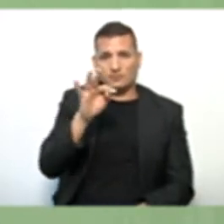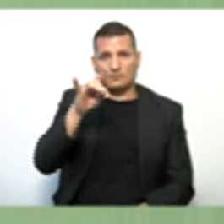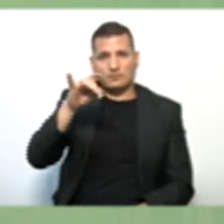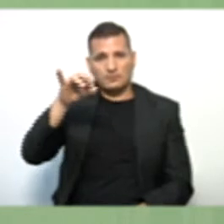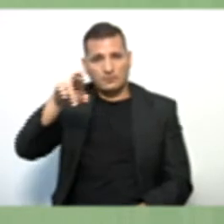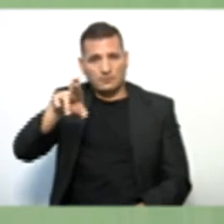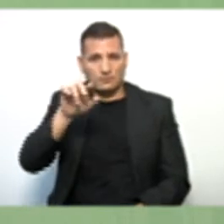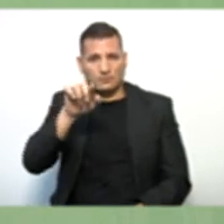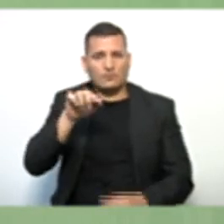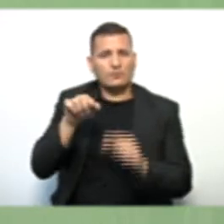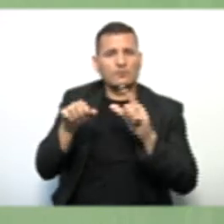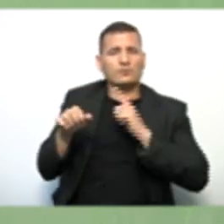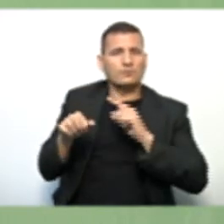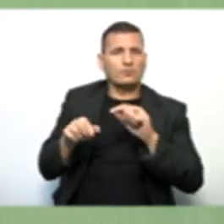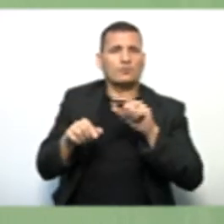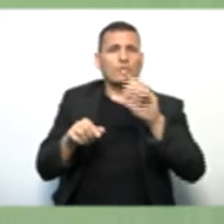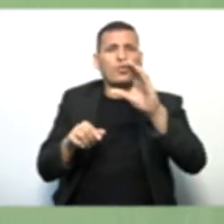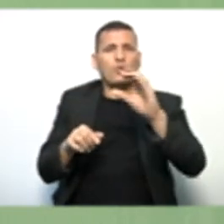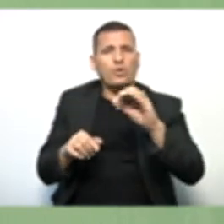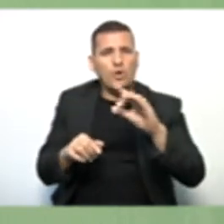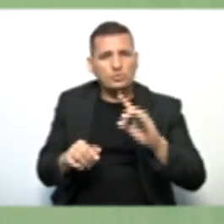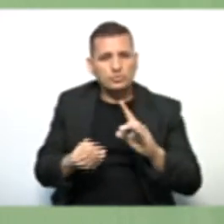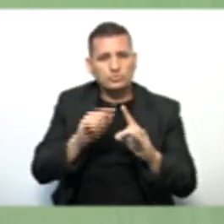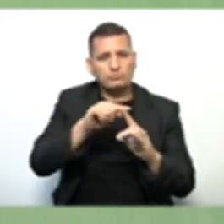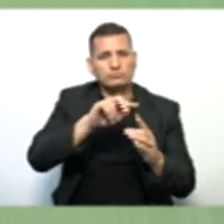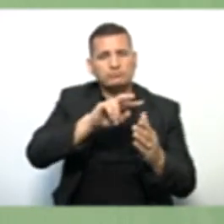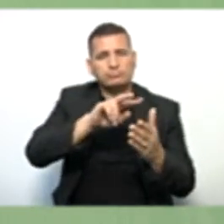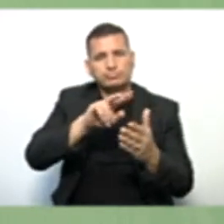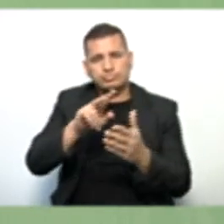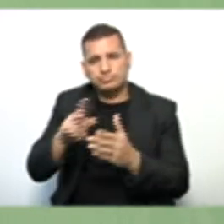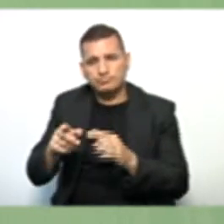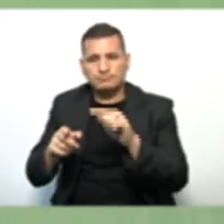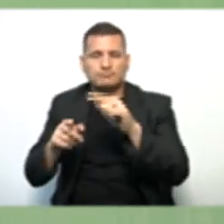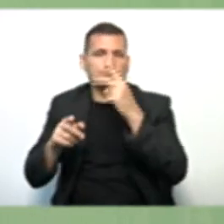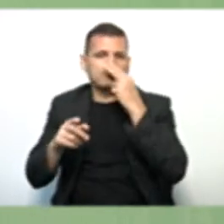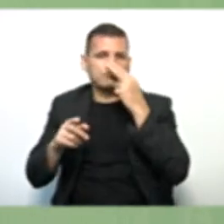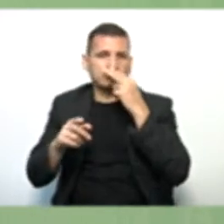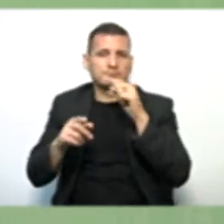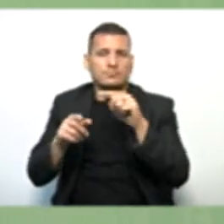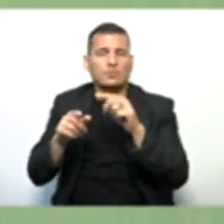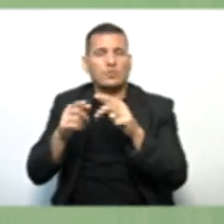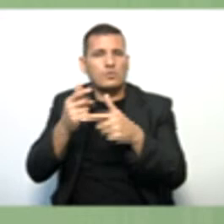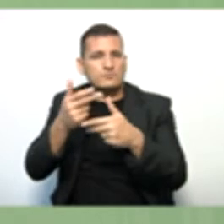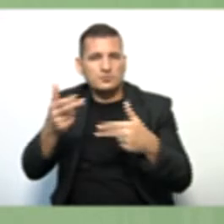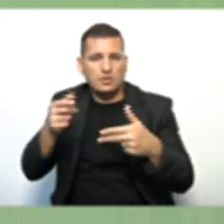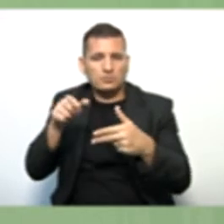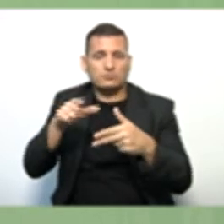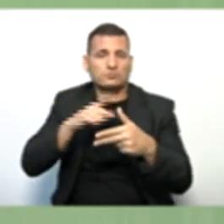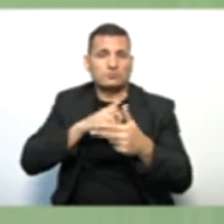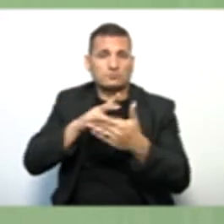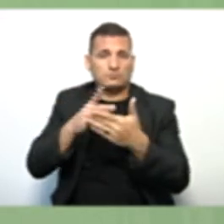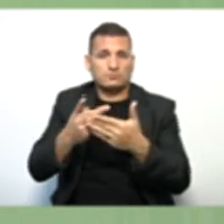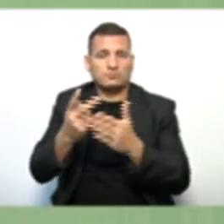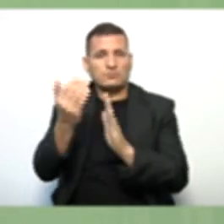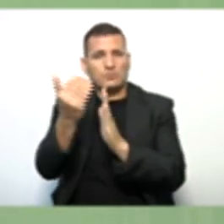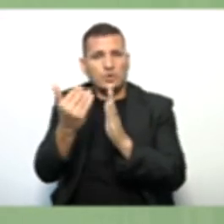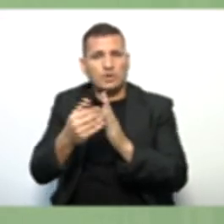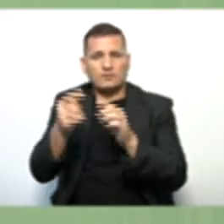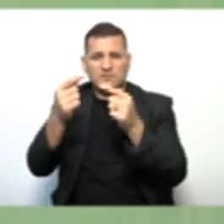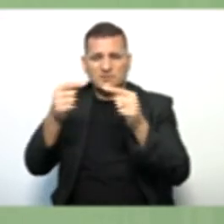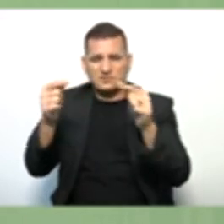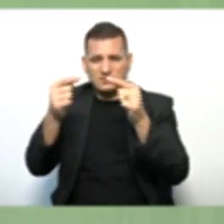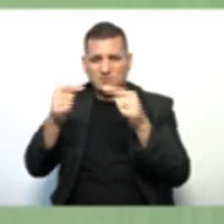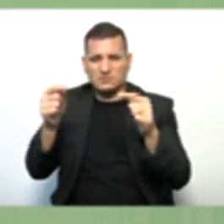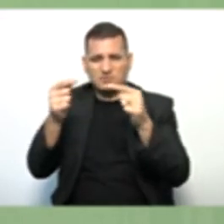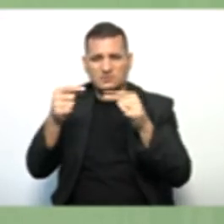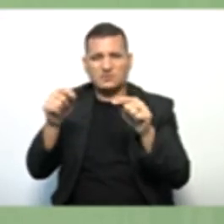roda o código fonte como sendo código objeto. ele traduz o programa linha a linha,